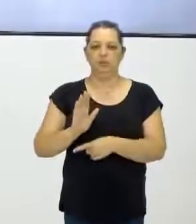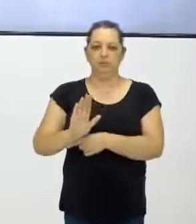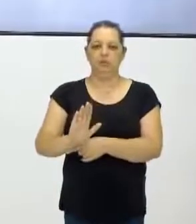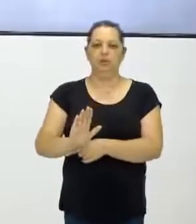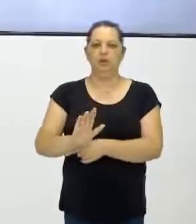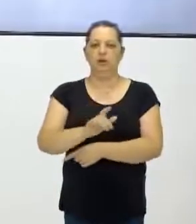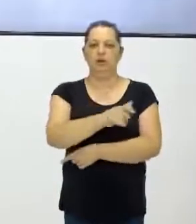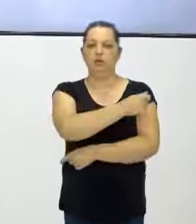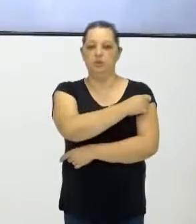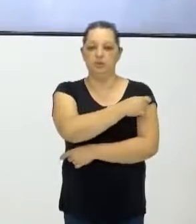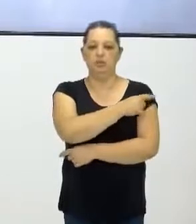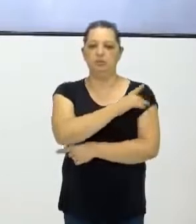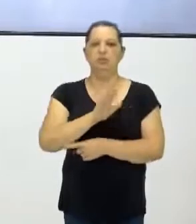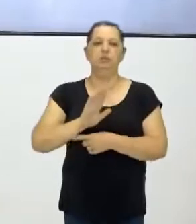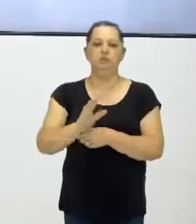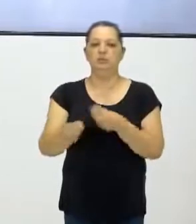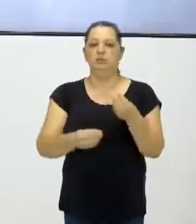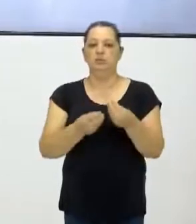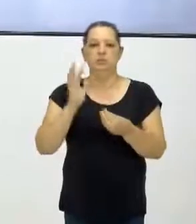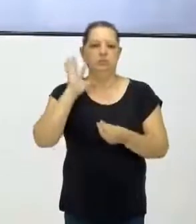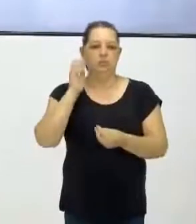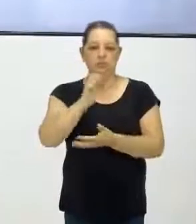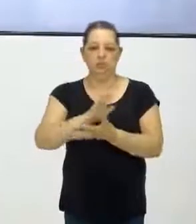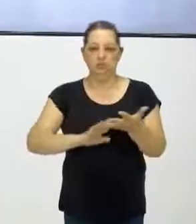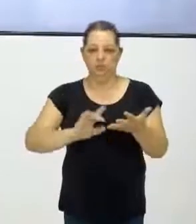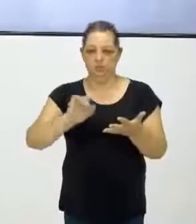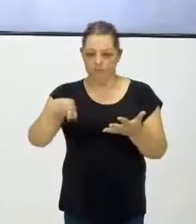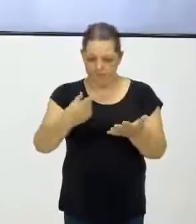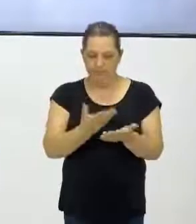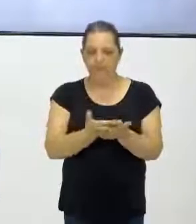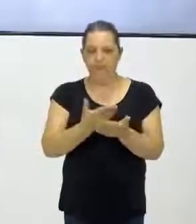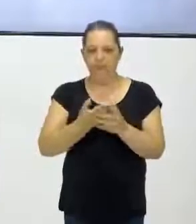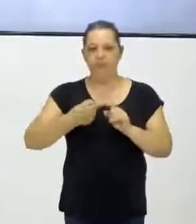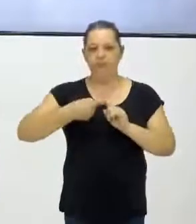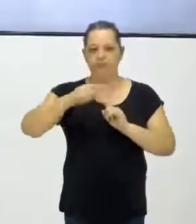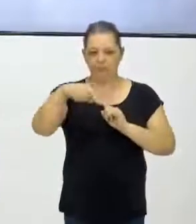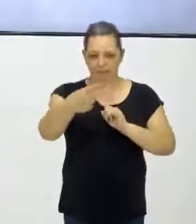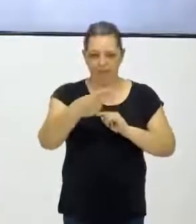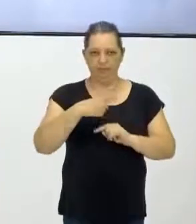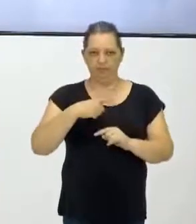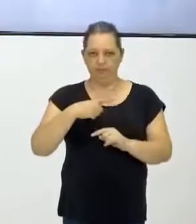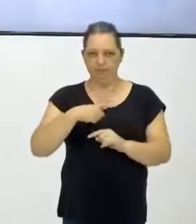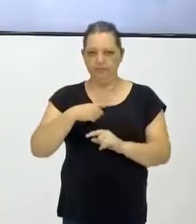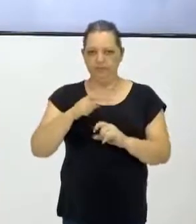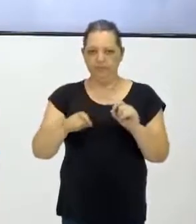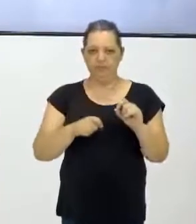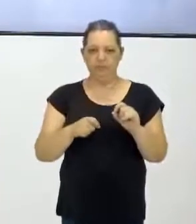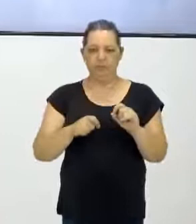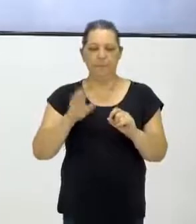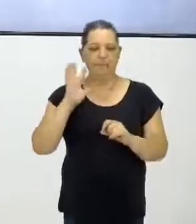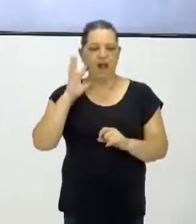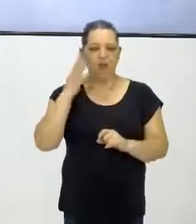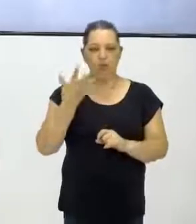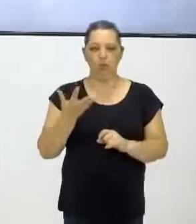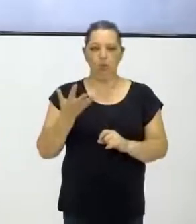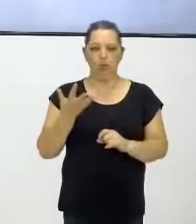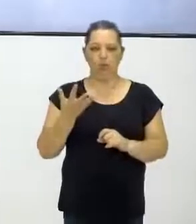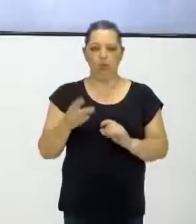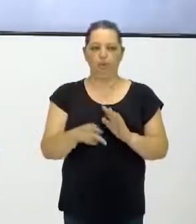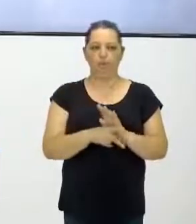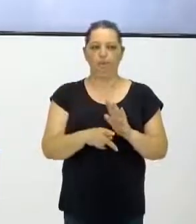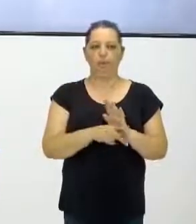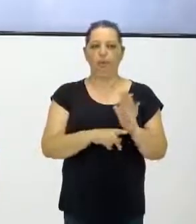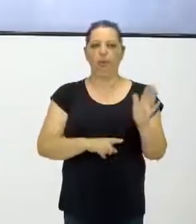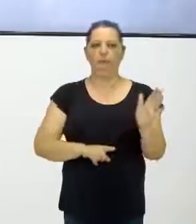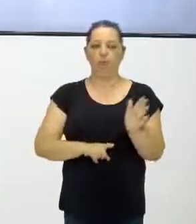tentar resolver com eles aí esse exercício. Aí na próxima aula, semana que vem, eu vou trago para vocês a resolução dessa